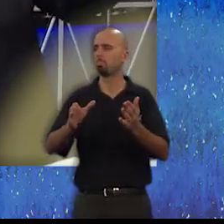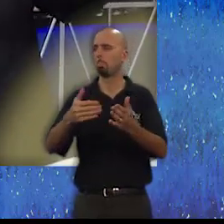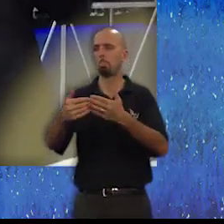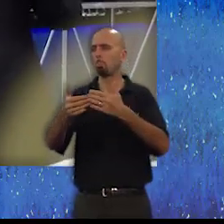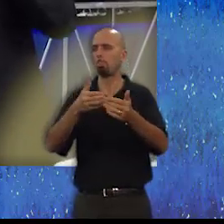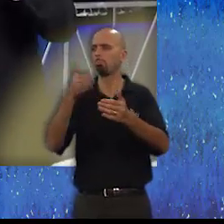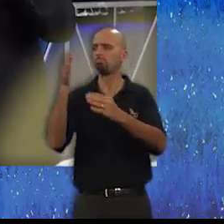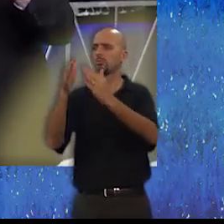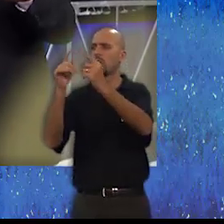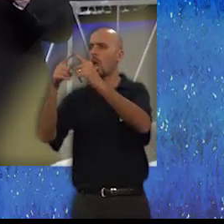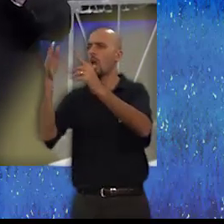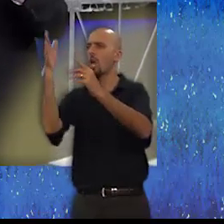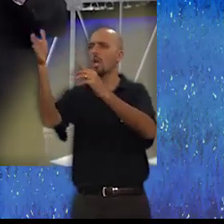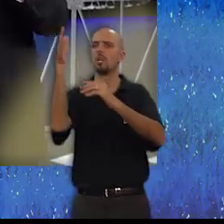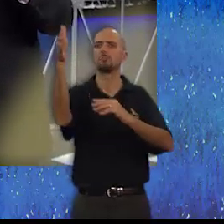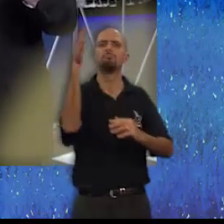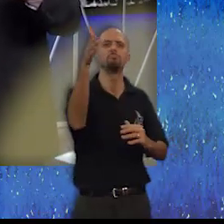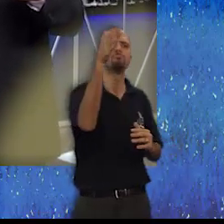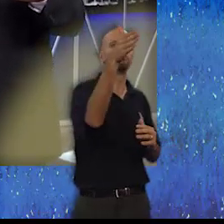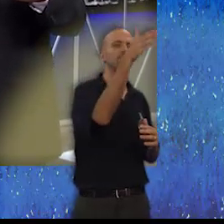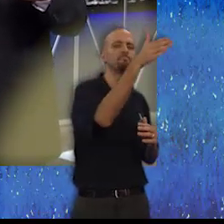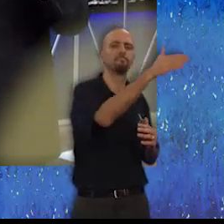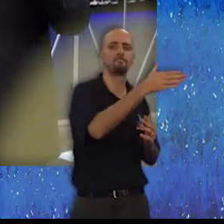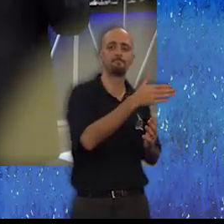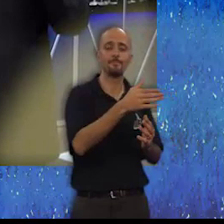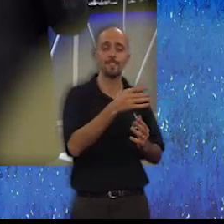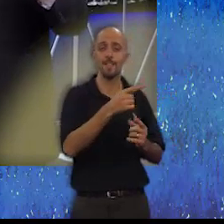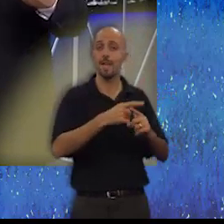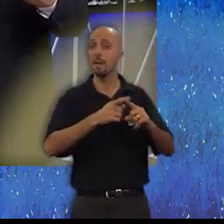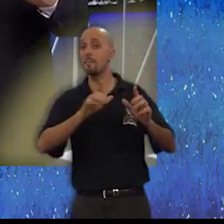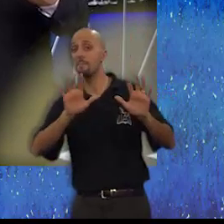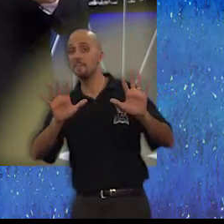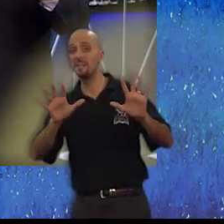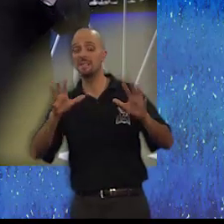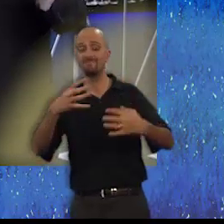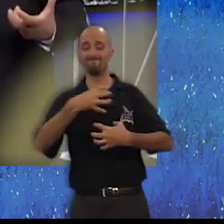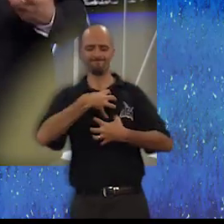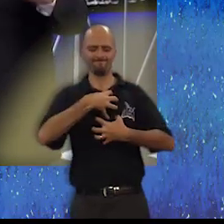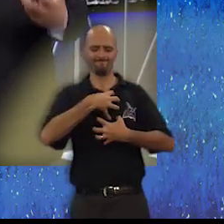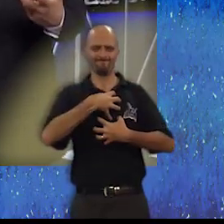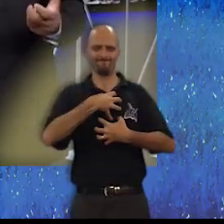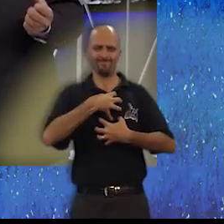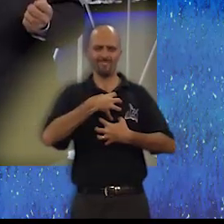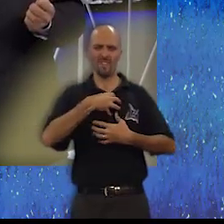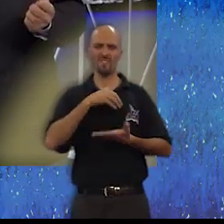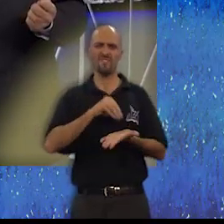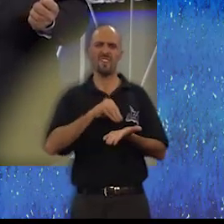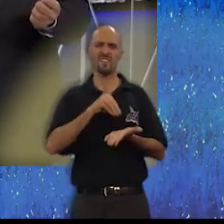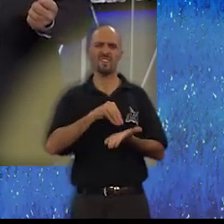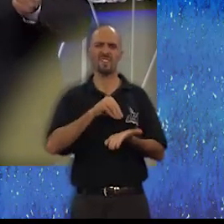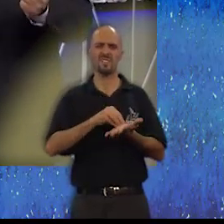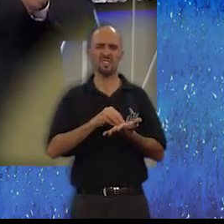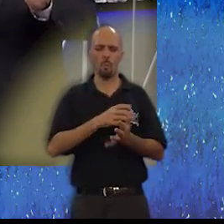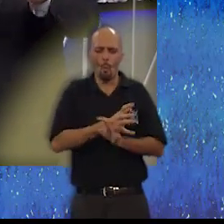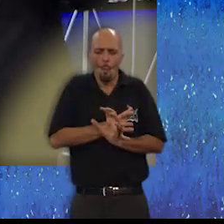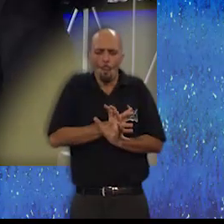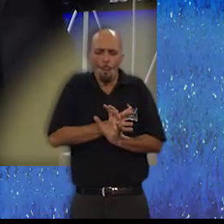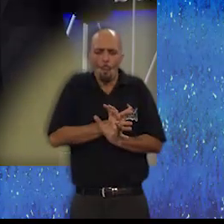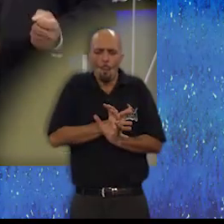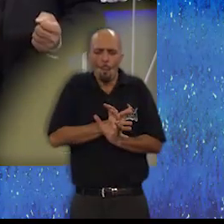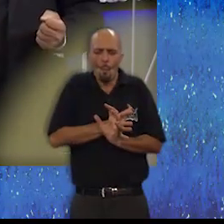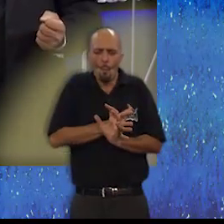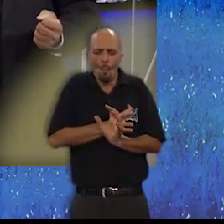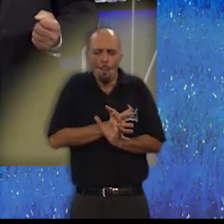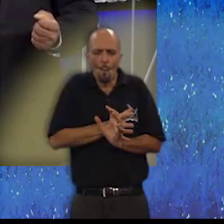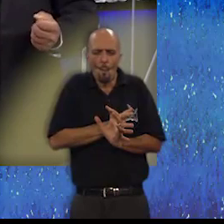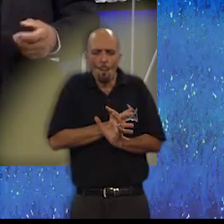igreja, porém essas pessoas, muitas vezes, elas não sentem salvas, não se sentem salvas, não têm essa